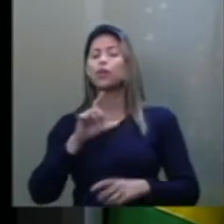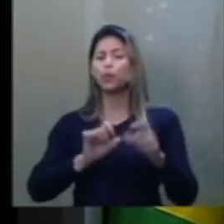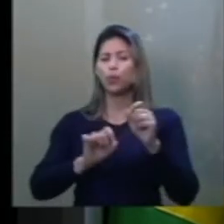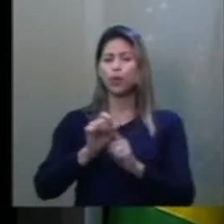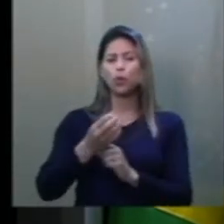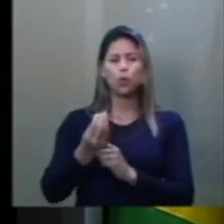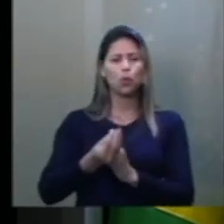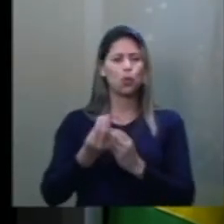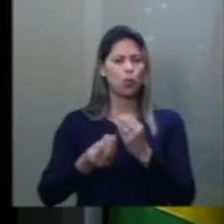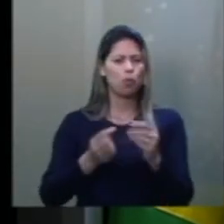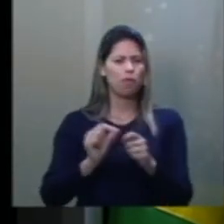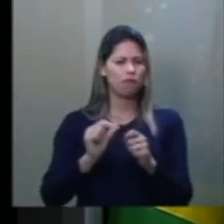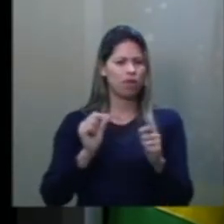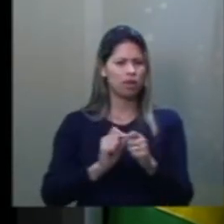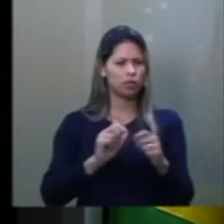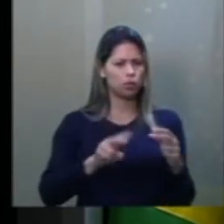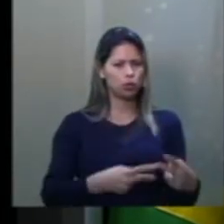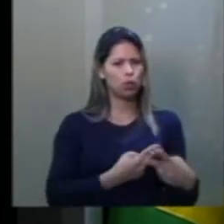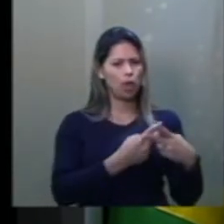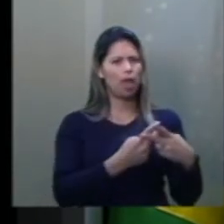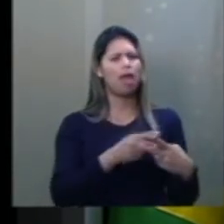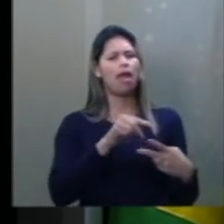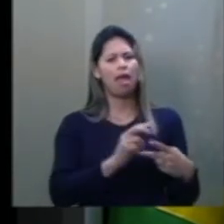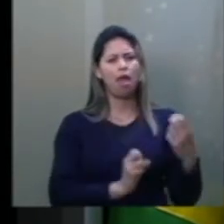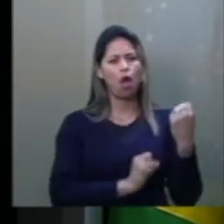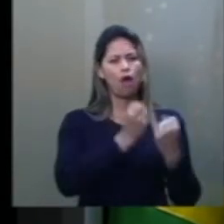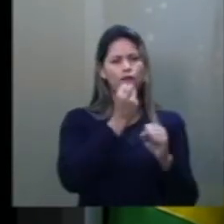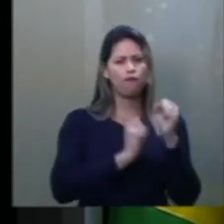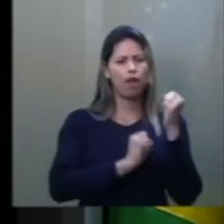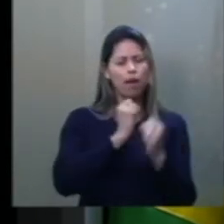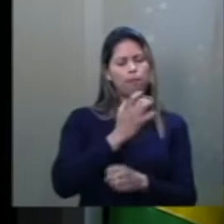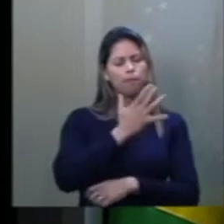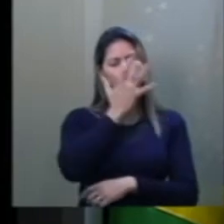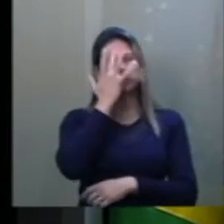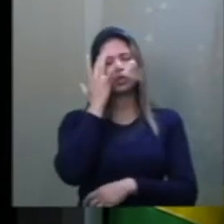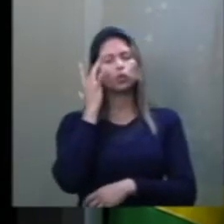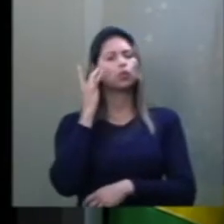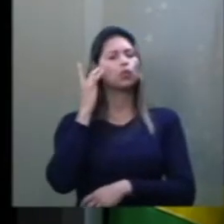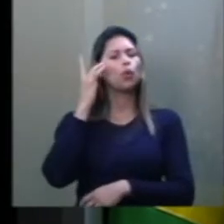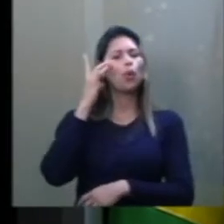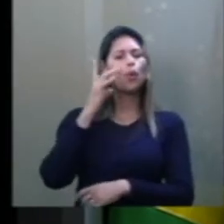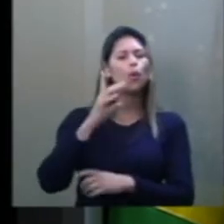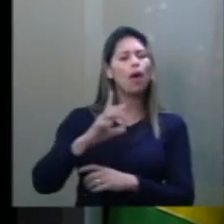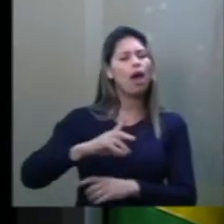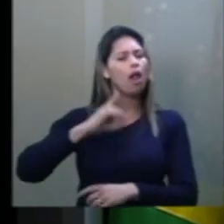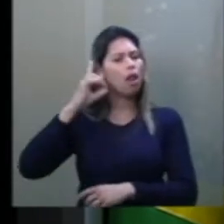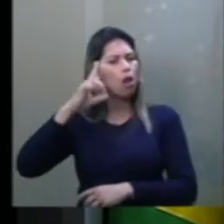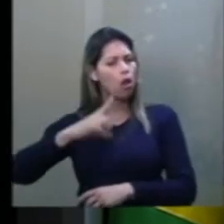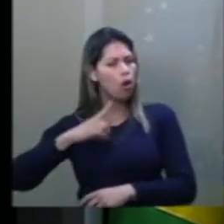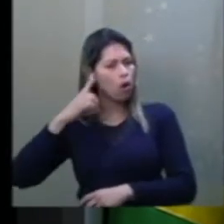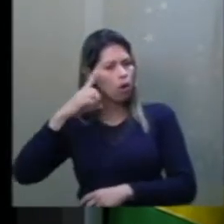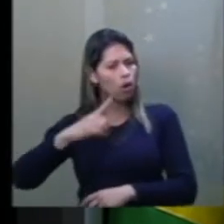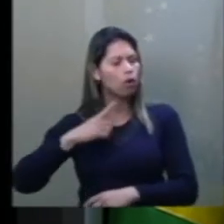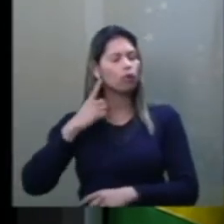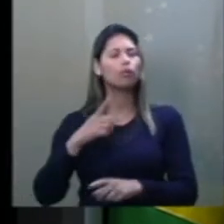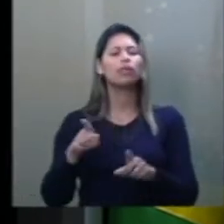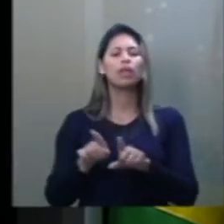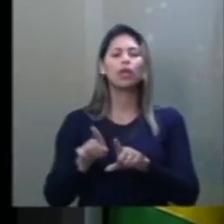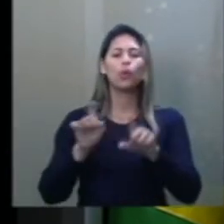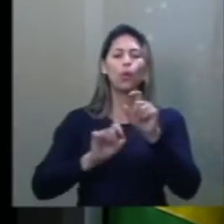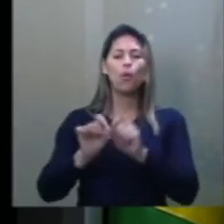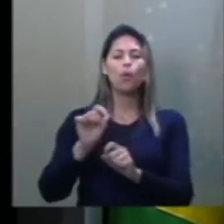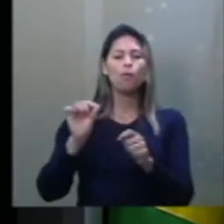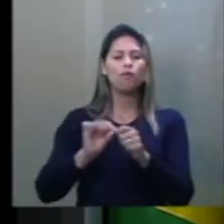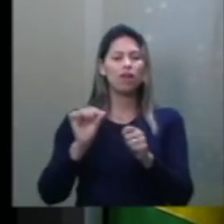uma fábrica de loucos. Porém, a declaração tem relação com o incômodo causado pela perda